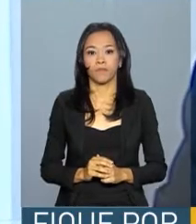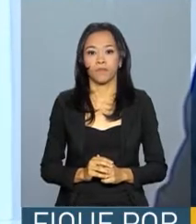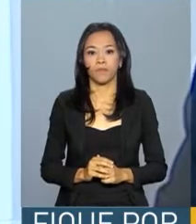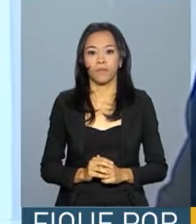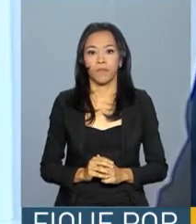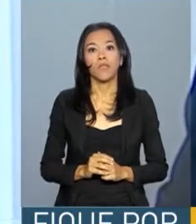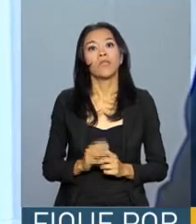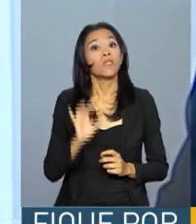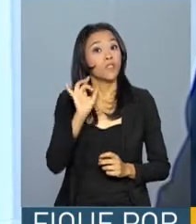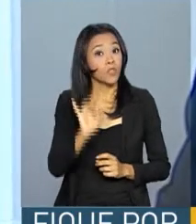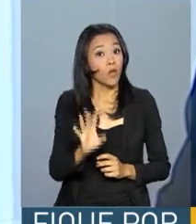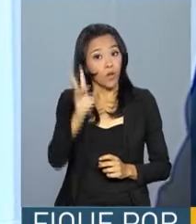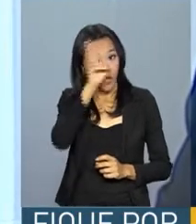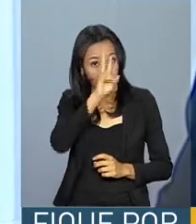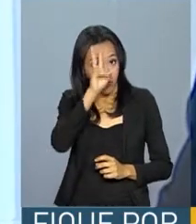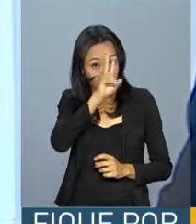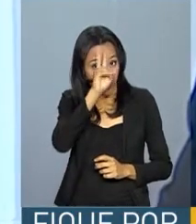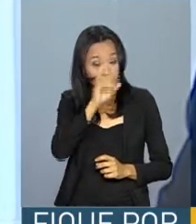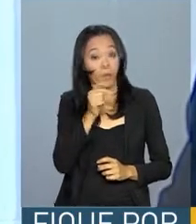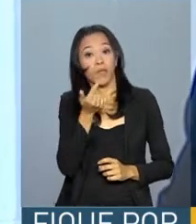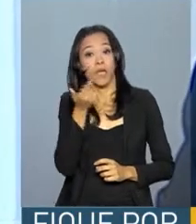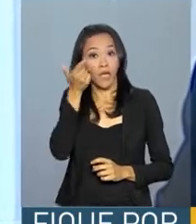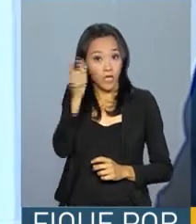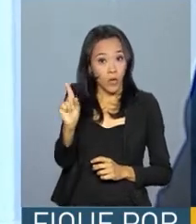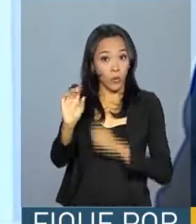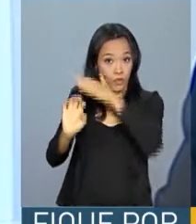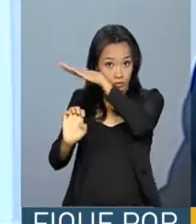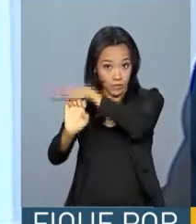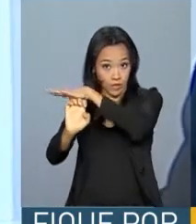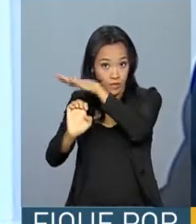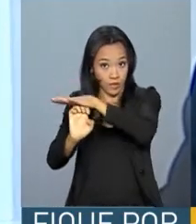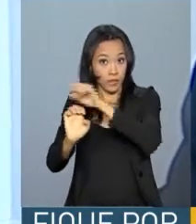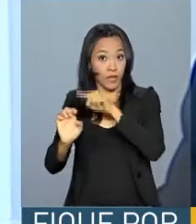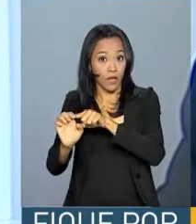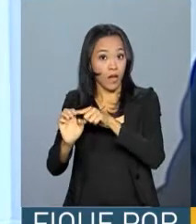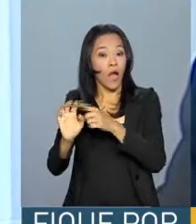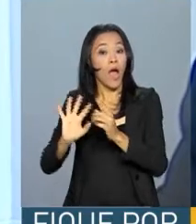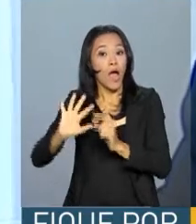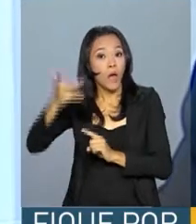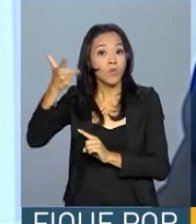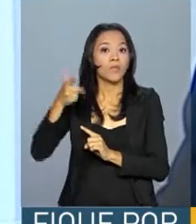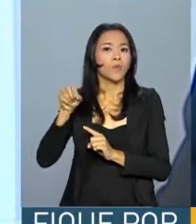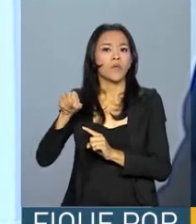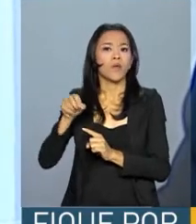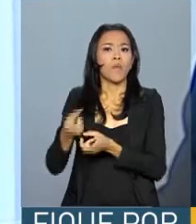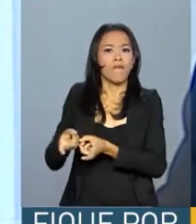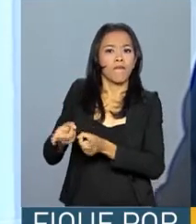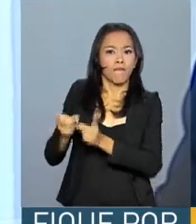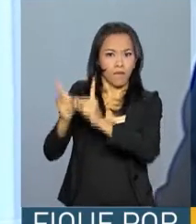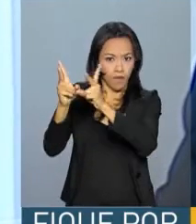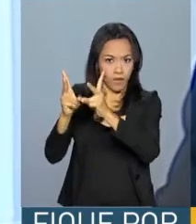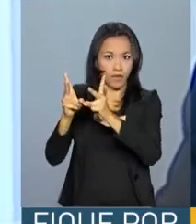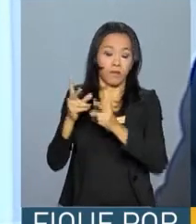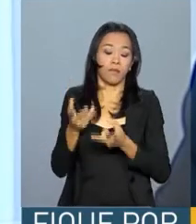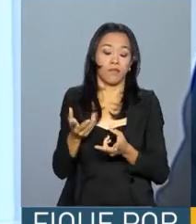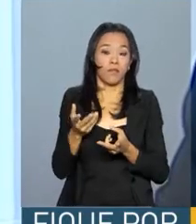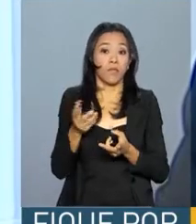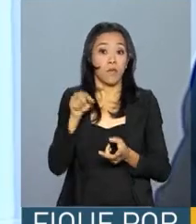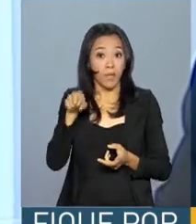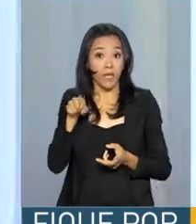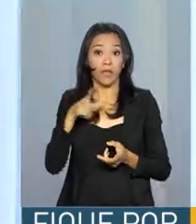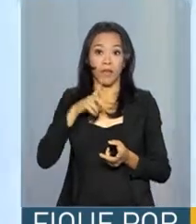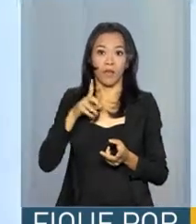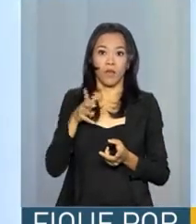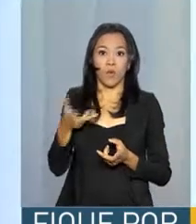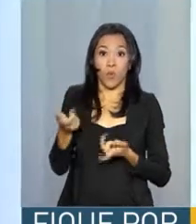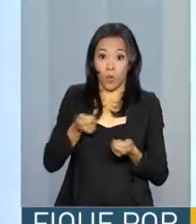Aliás, está lembrando que a Golden Share se deu exatamente no momento da privatização, para garantir ao Poder Público Federal esse